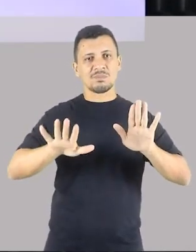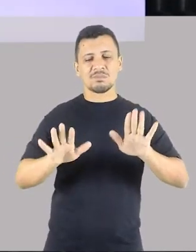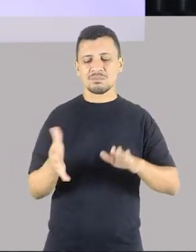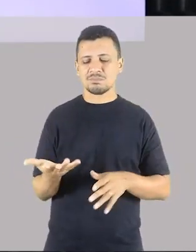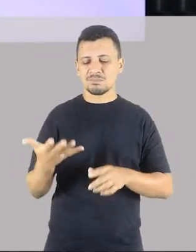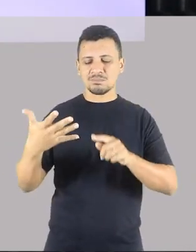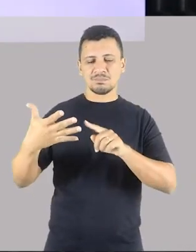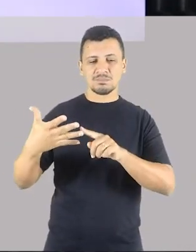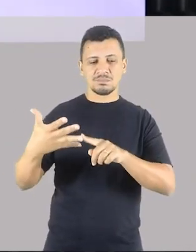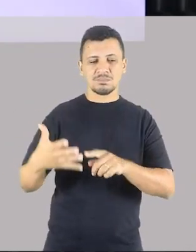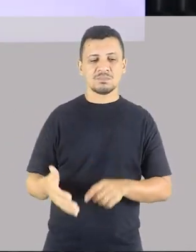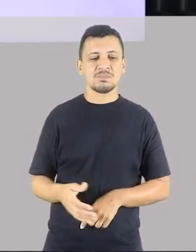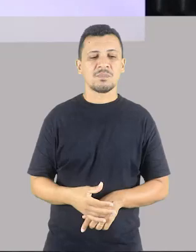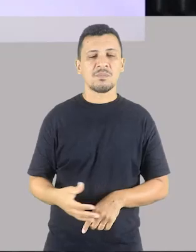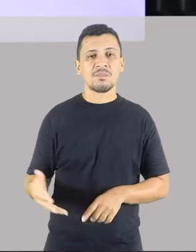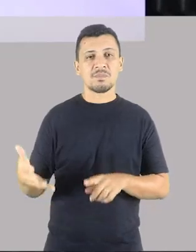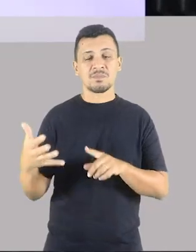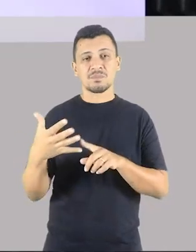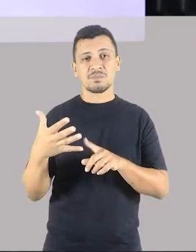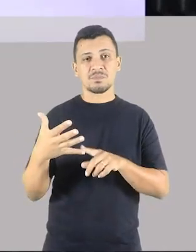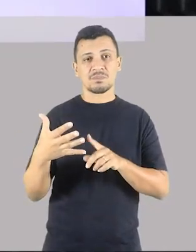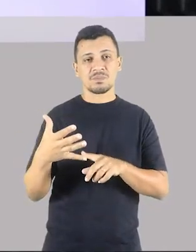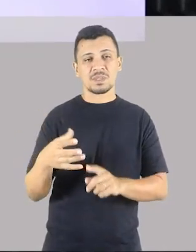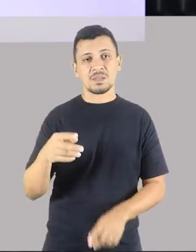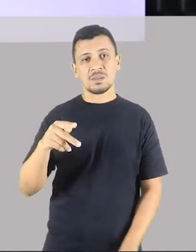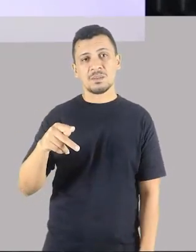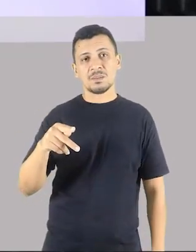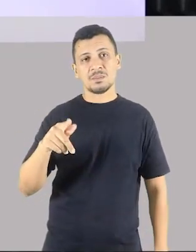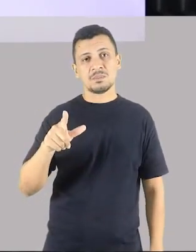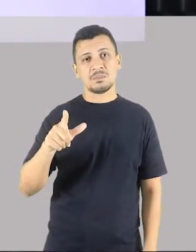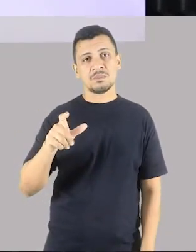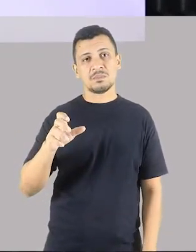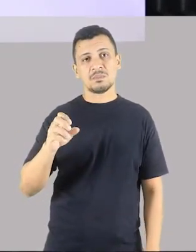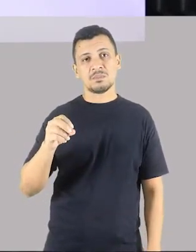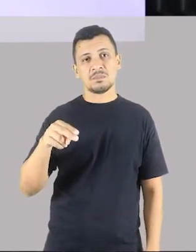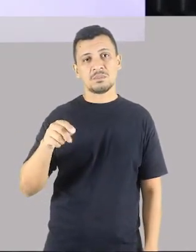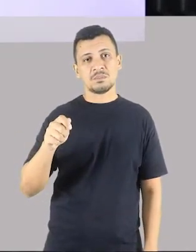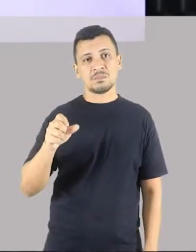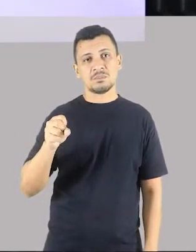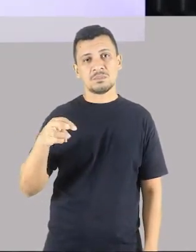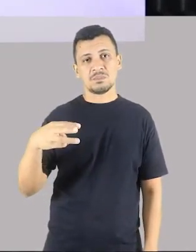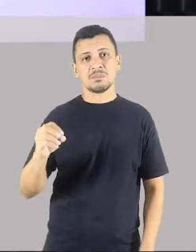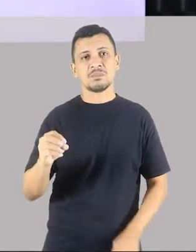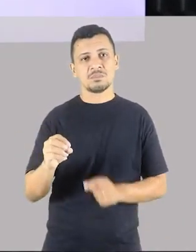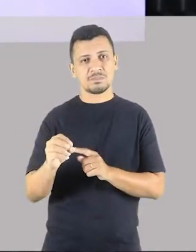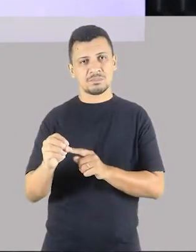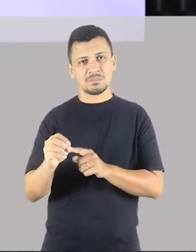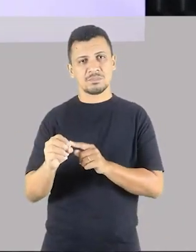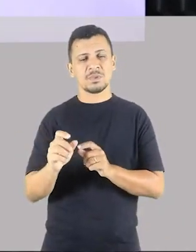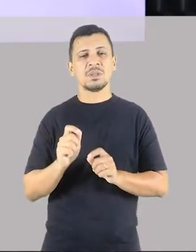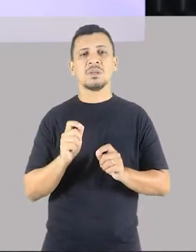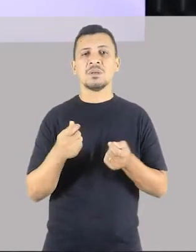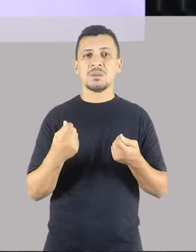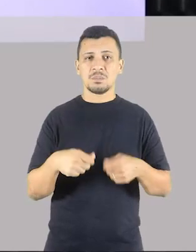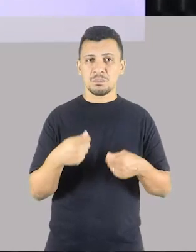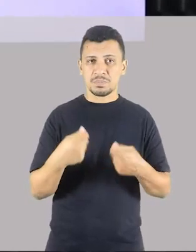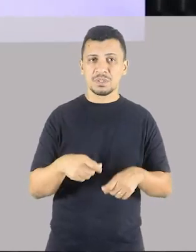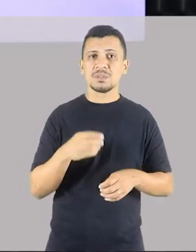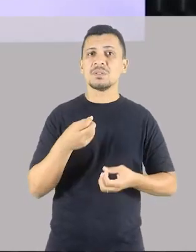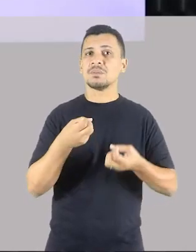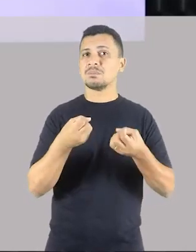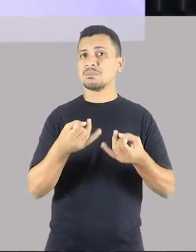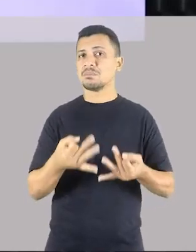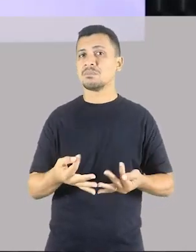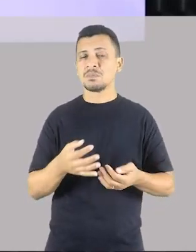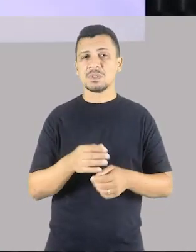Uma outra figura de linguagem, vamos lembrar, é o pleonasmo. Essa figura, a gente precisa fazer a seguinte